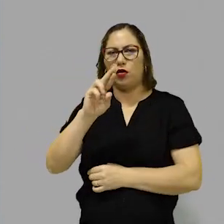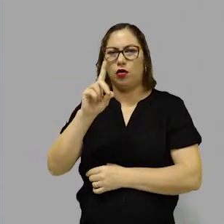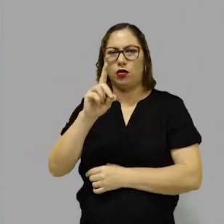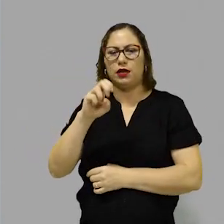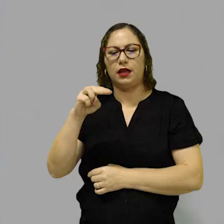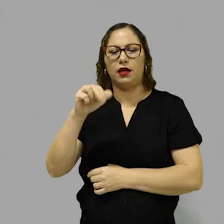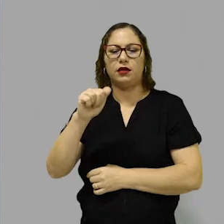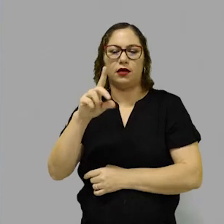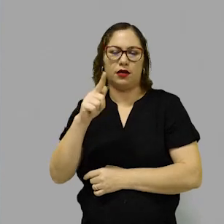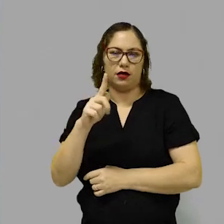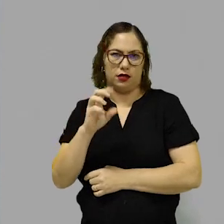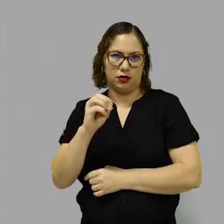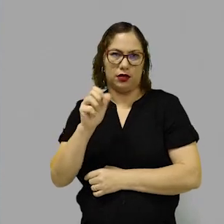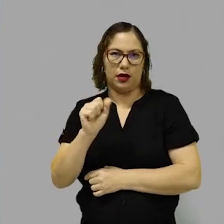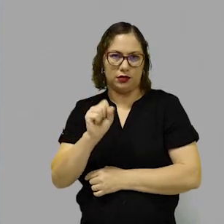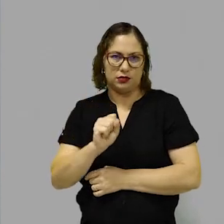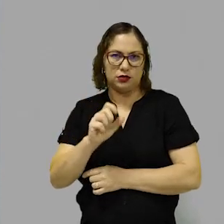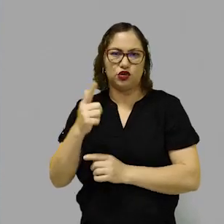Vamos avançar.